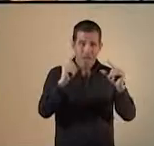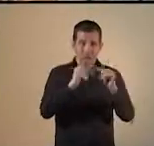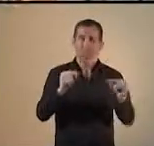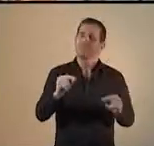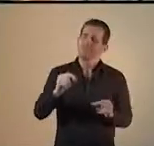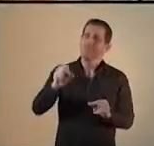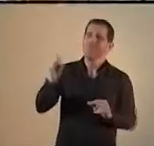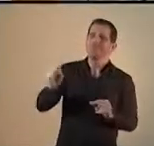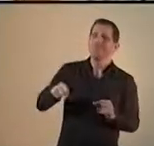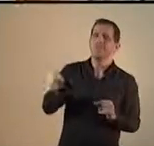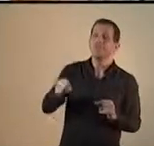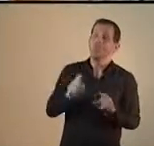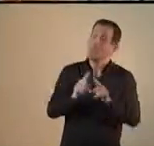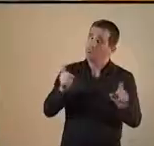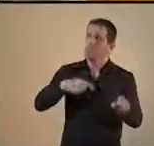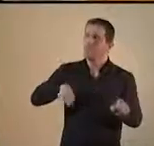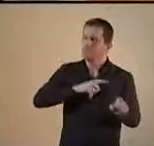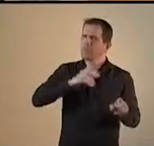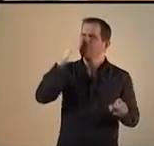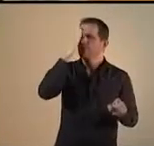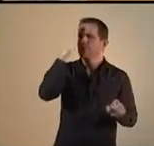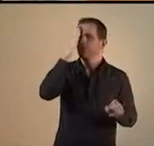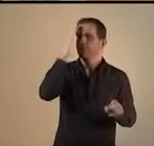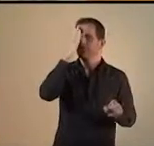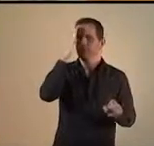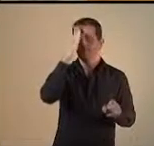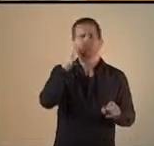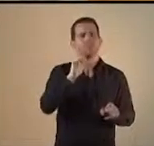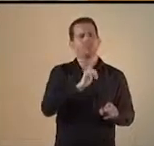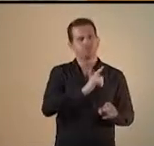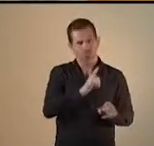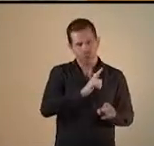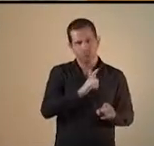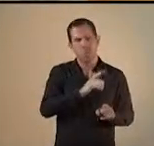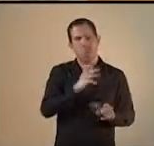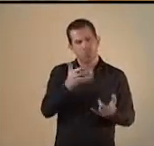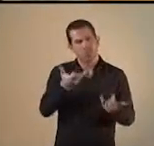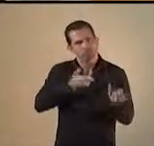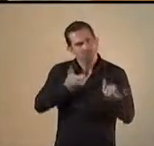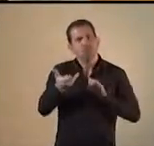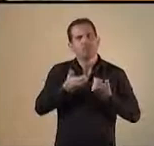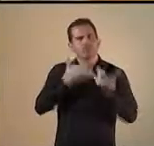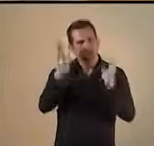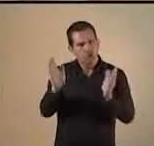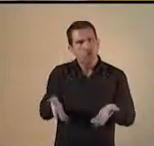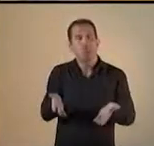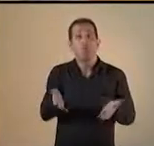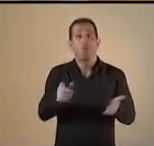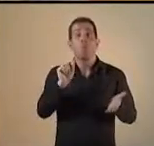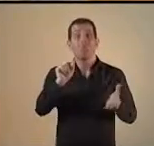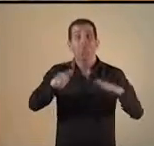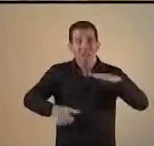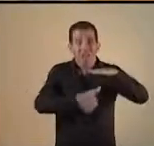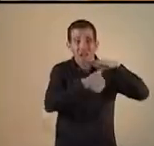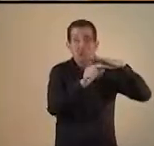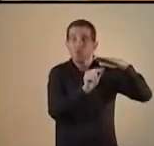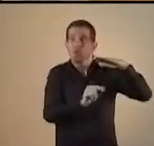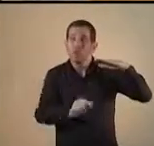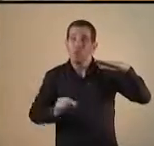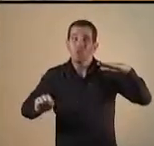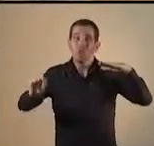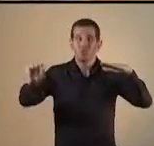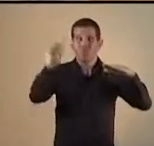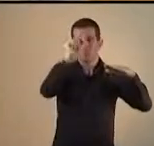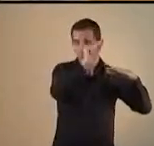É a decisão de Brasília, mas nós sabemos, né, nós temos o conhecimento de que os reitores das universidades, eles têm